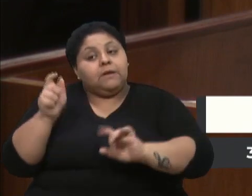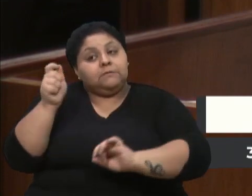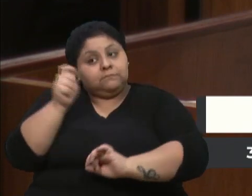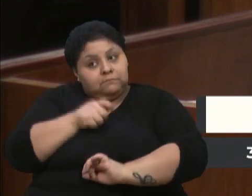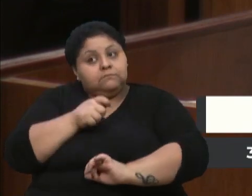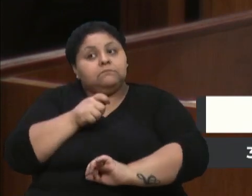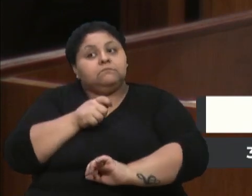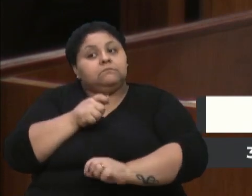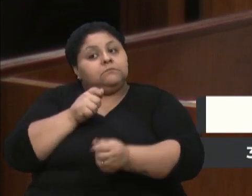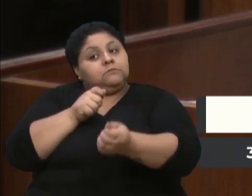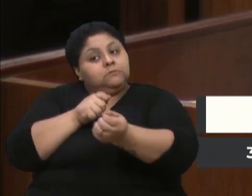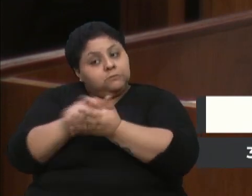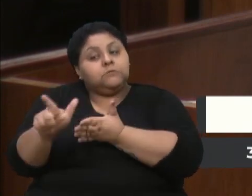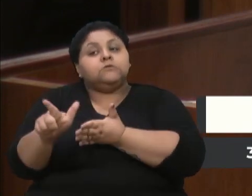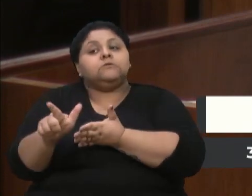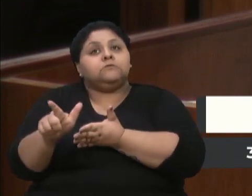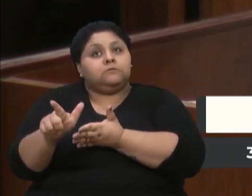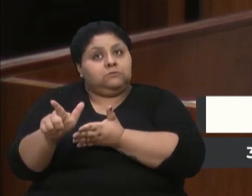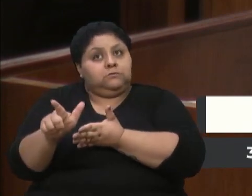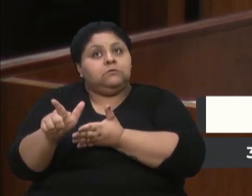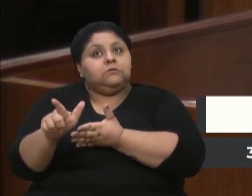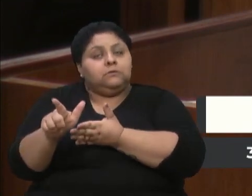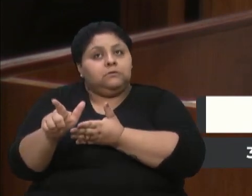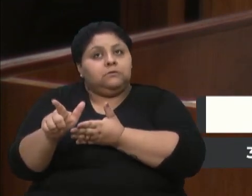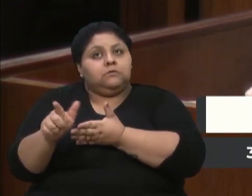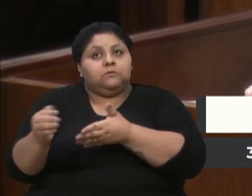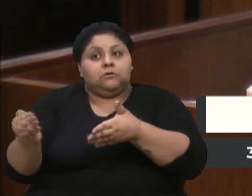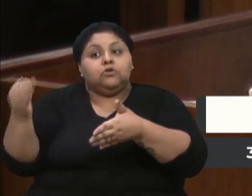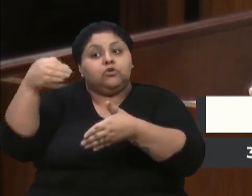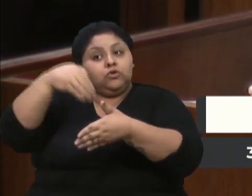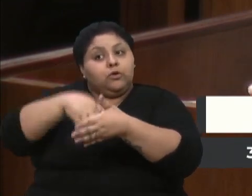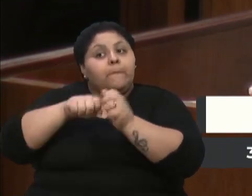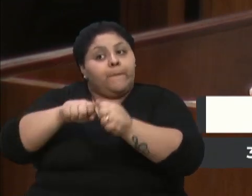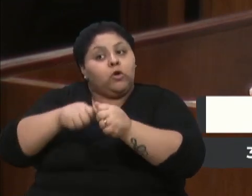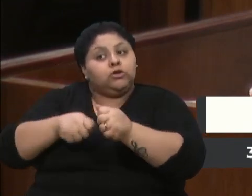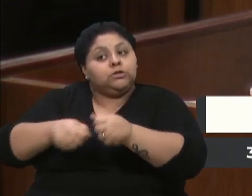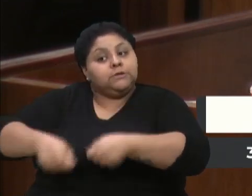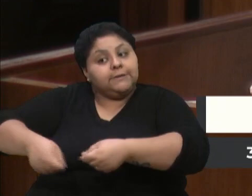se compra, acredito eu que dentro do que se pode gastar.